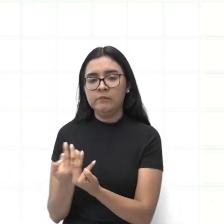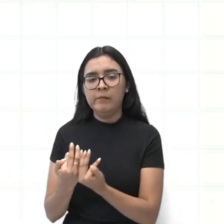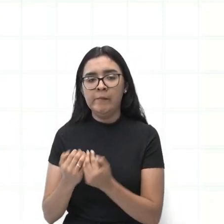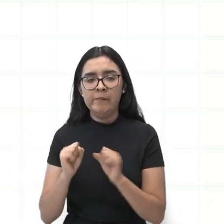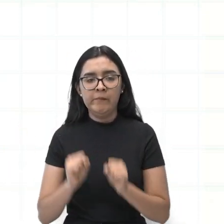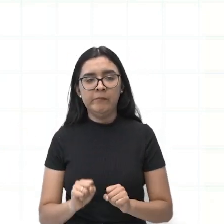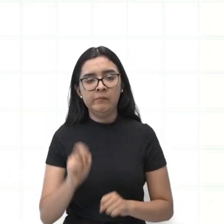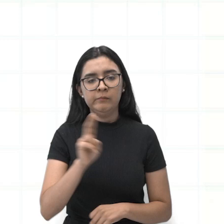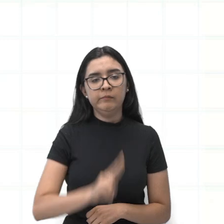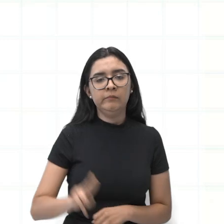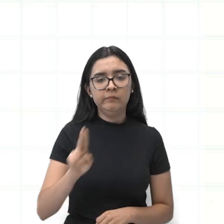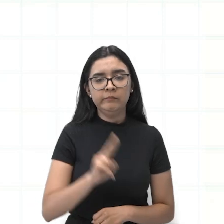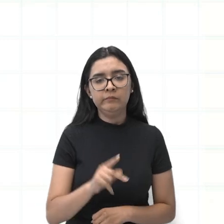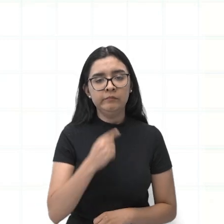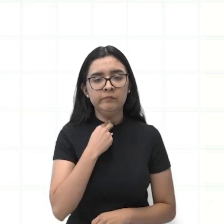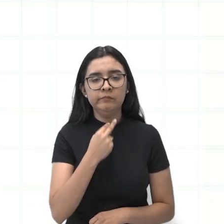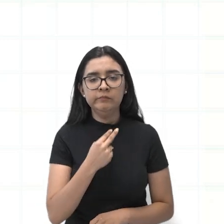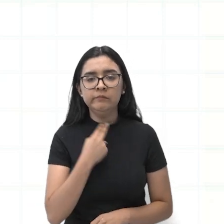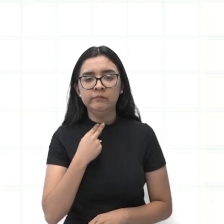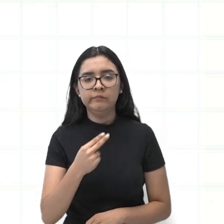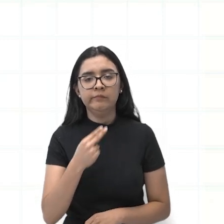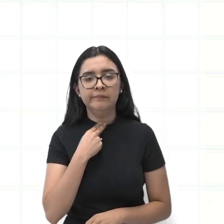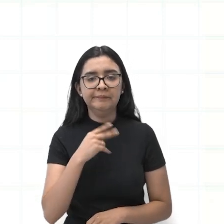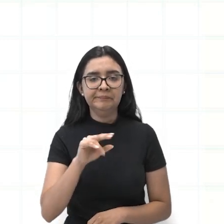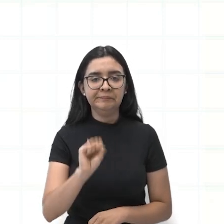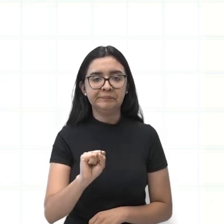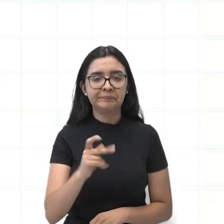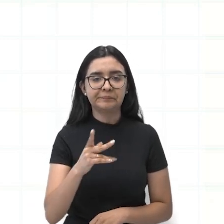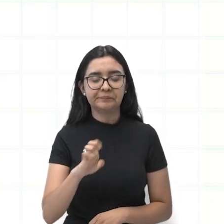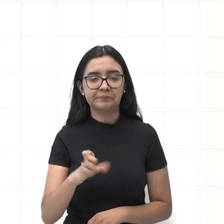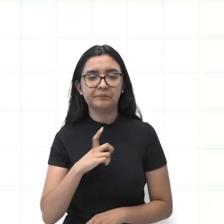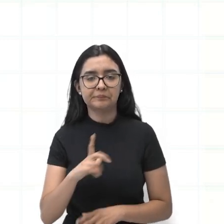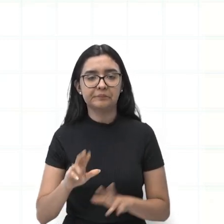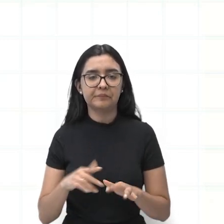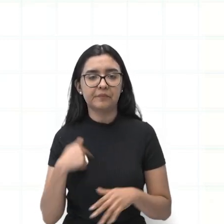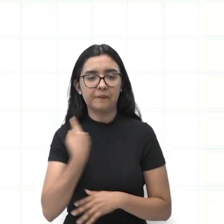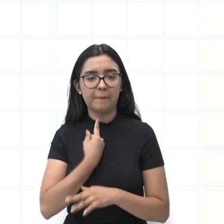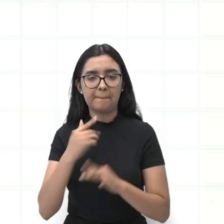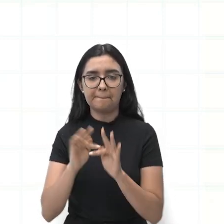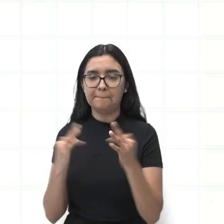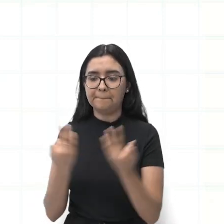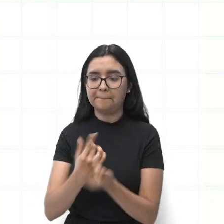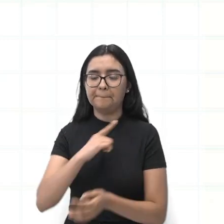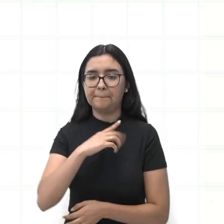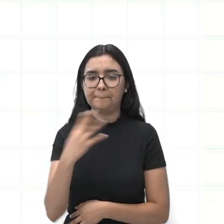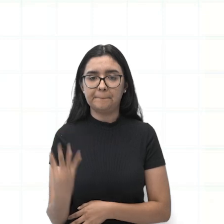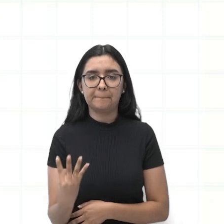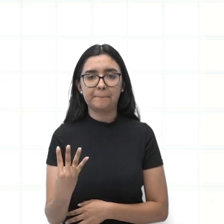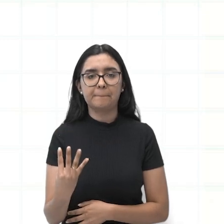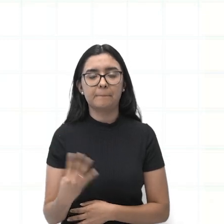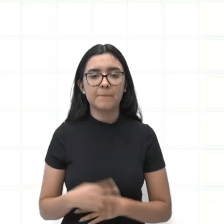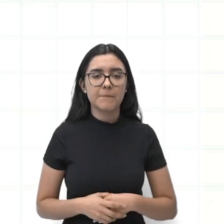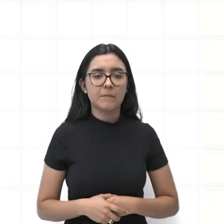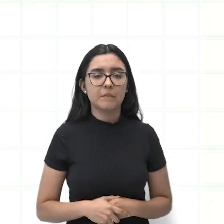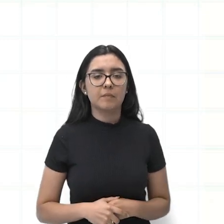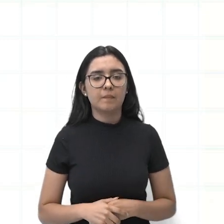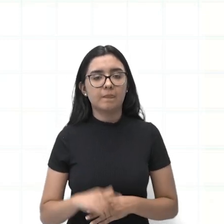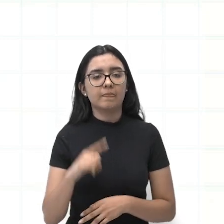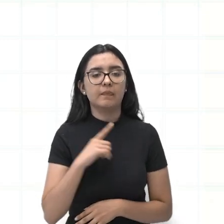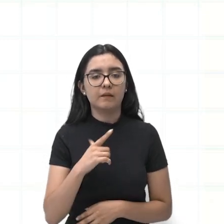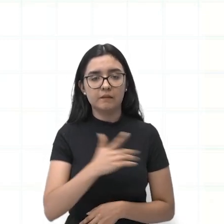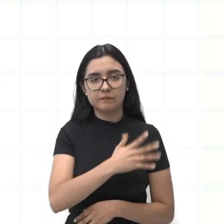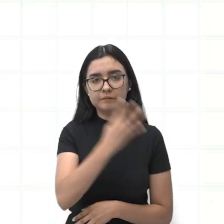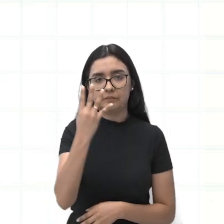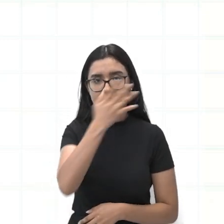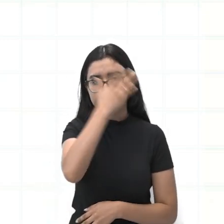utilizar she. Então, our family has 4 members. Nossa família tem 4. Anote aí, número 4.